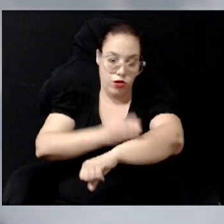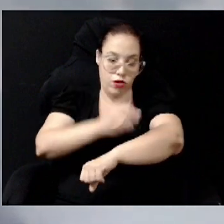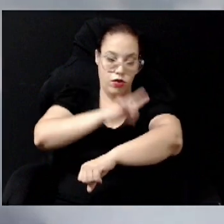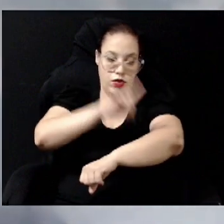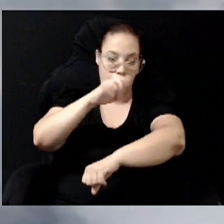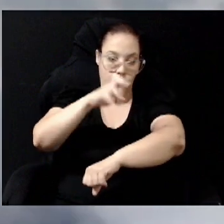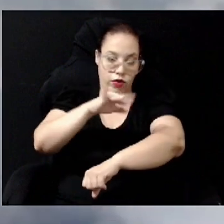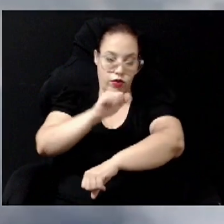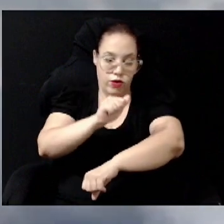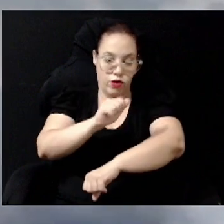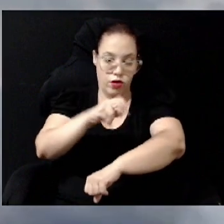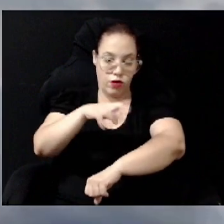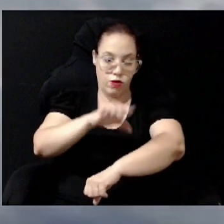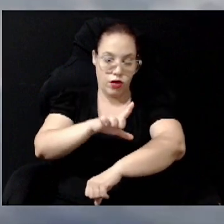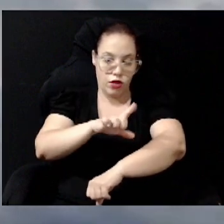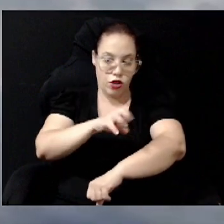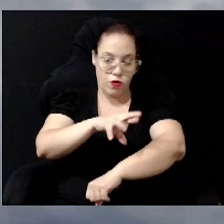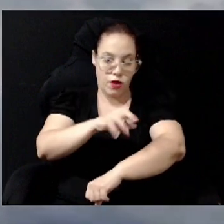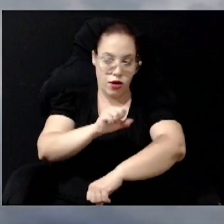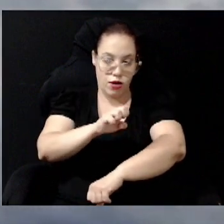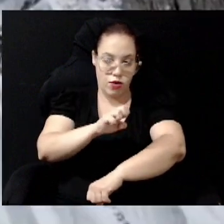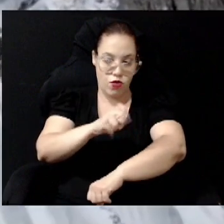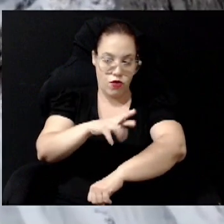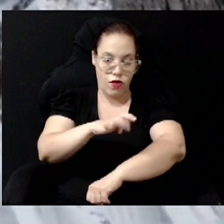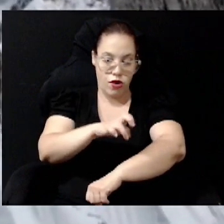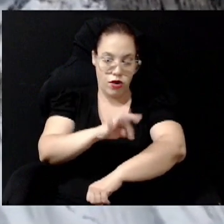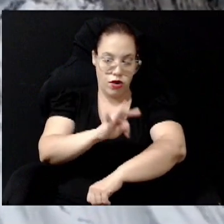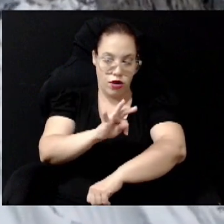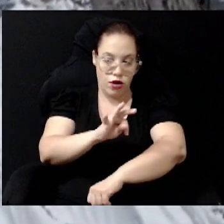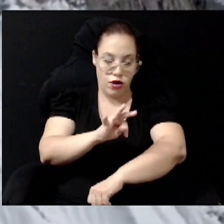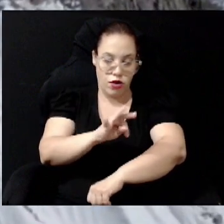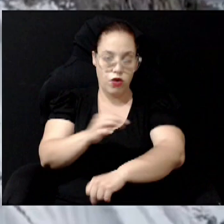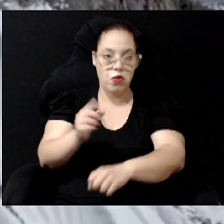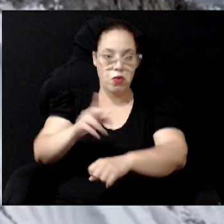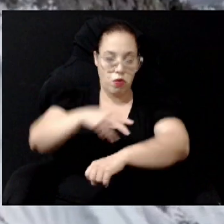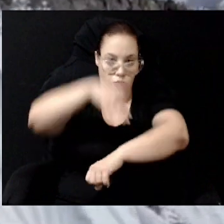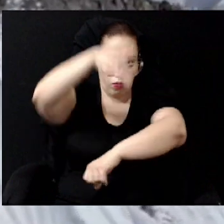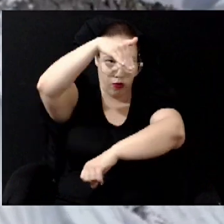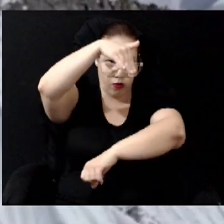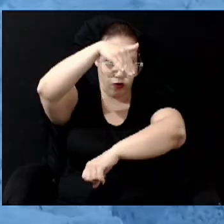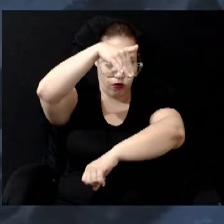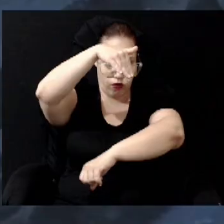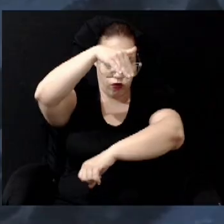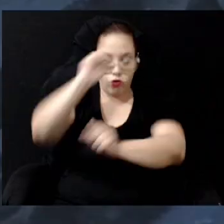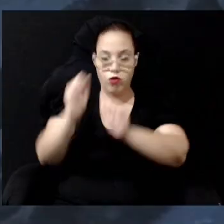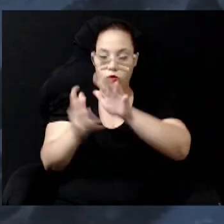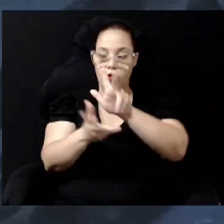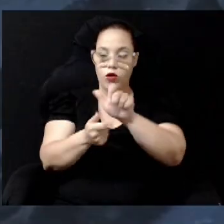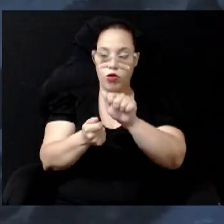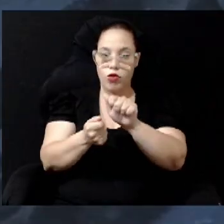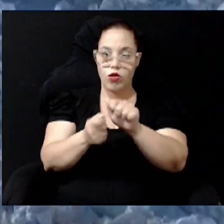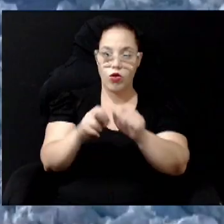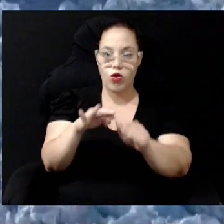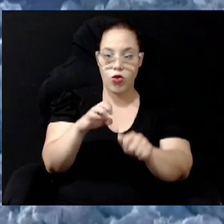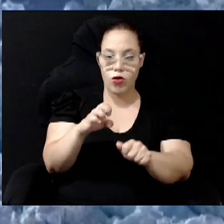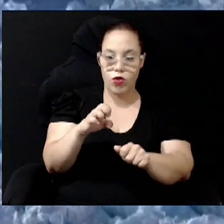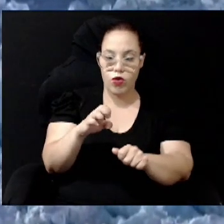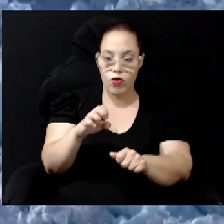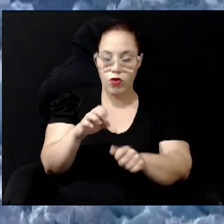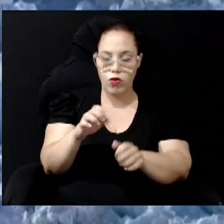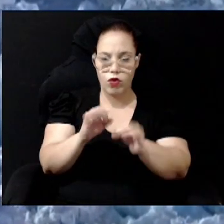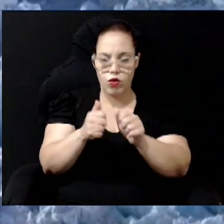Nepal e o Tibete, o Everest é considerado o ponto mais alto do planeta, com o cume que fica a uma distância de